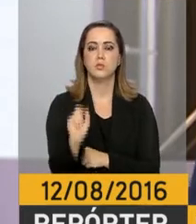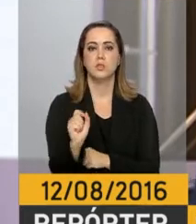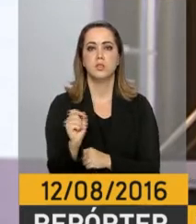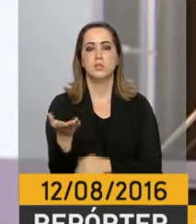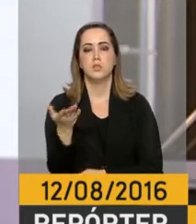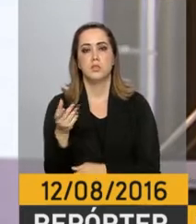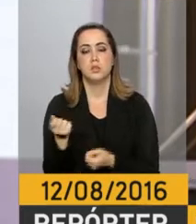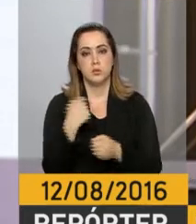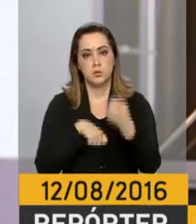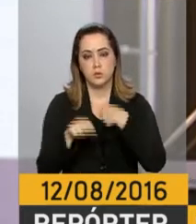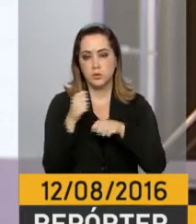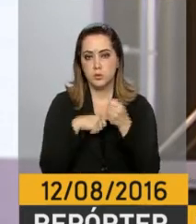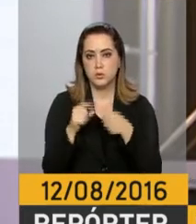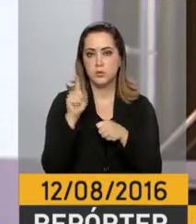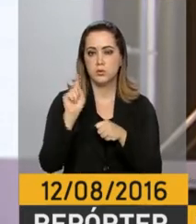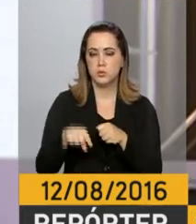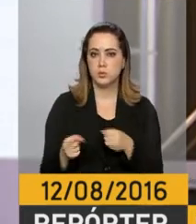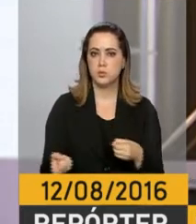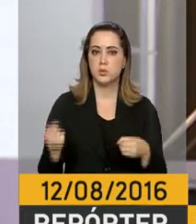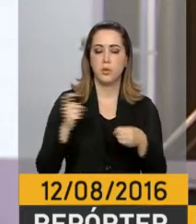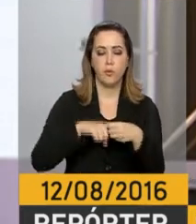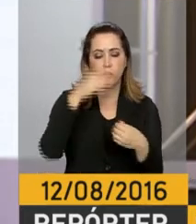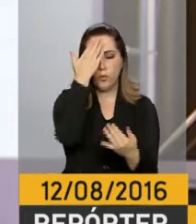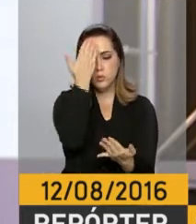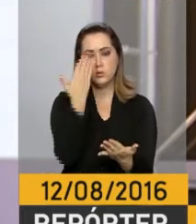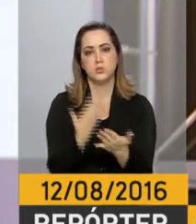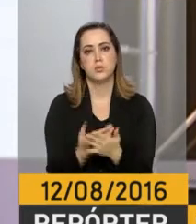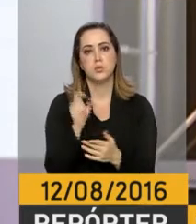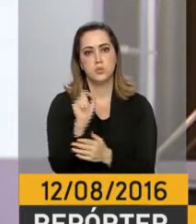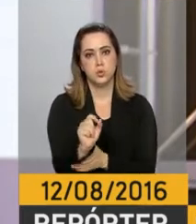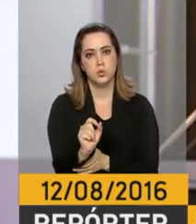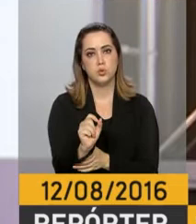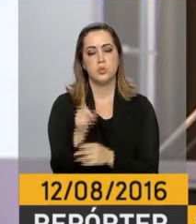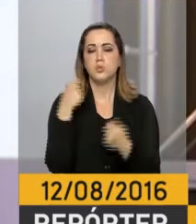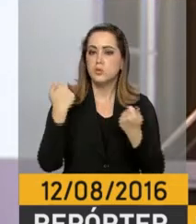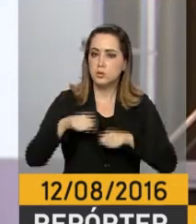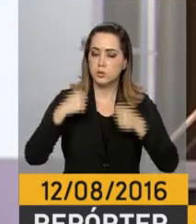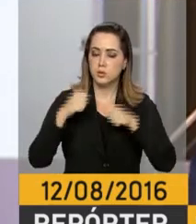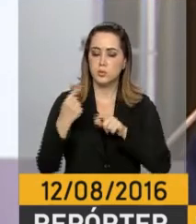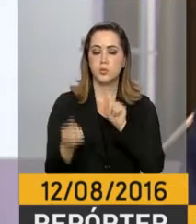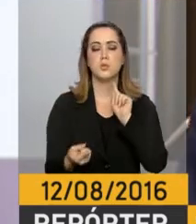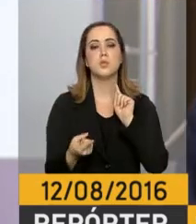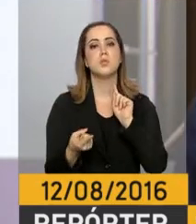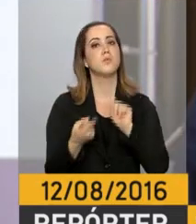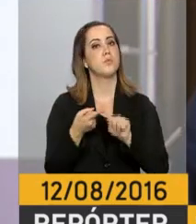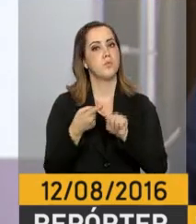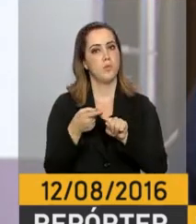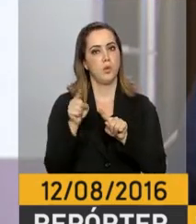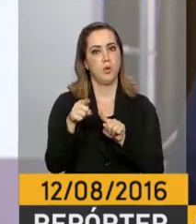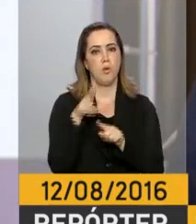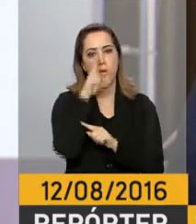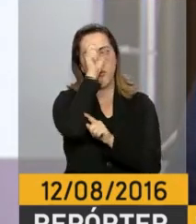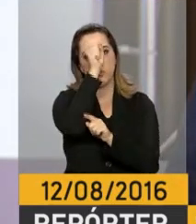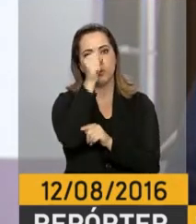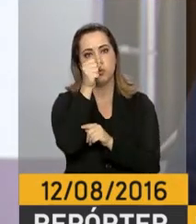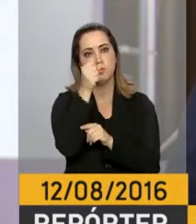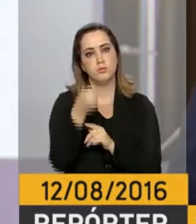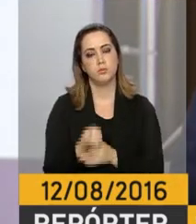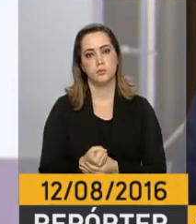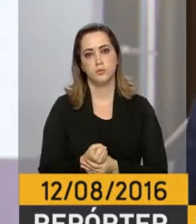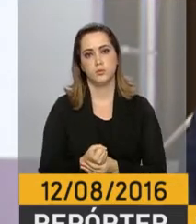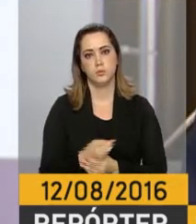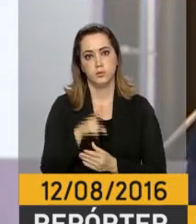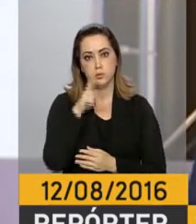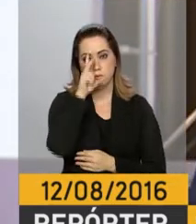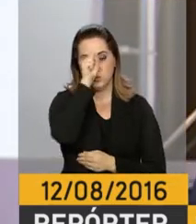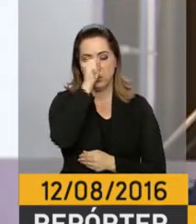sustentável será a retomada da confiança. Para isso, é necessário, em primeiro lugar, fortalecer